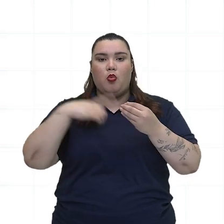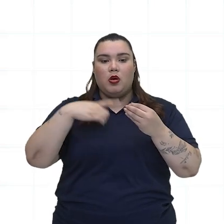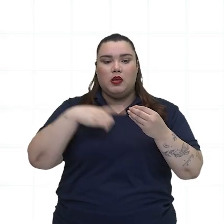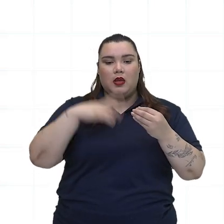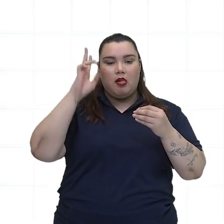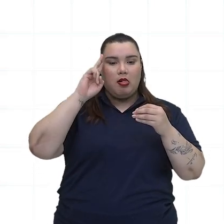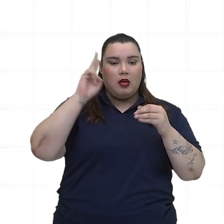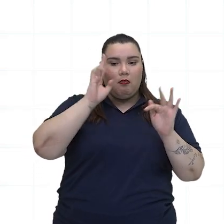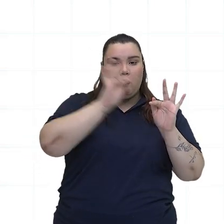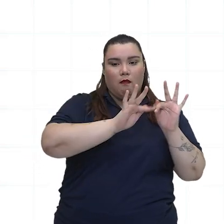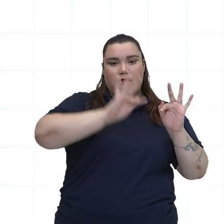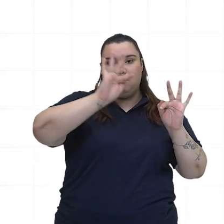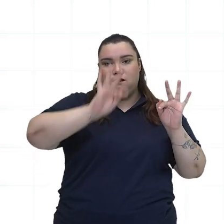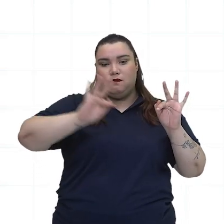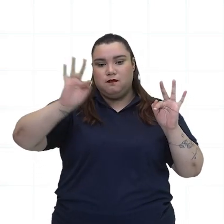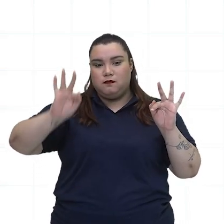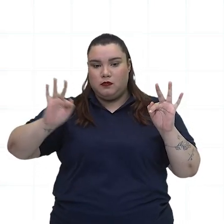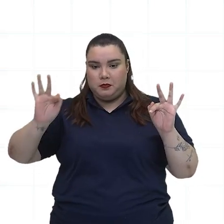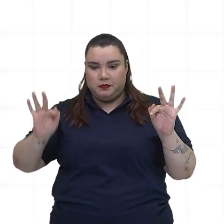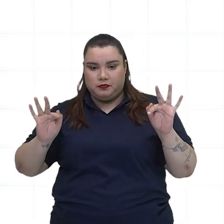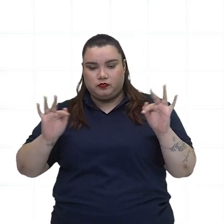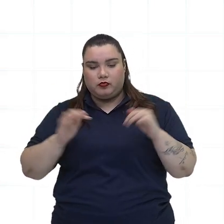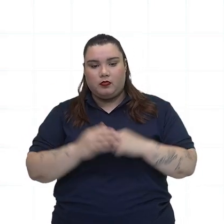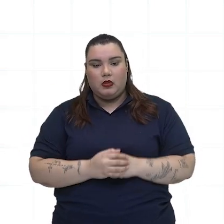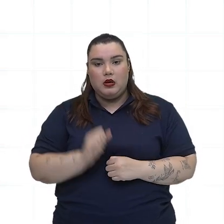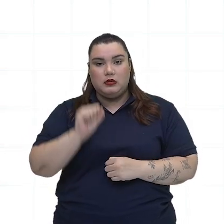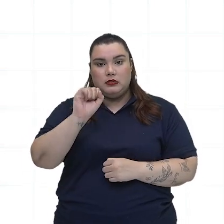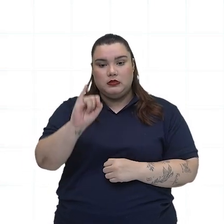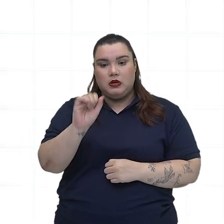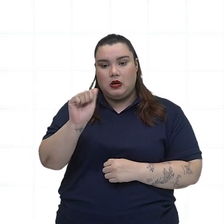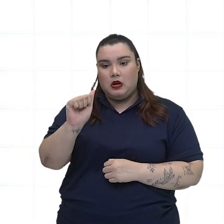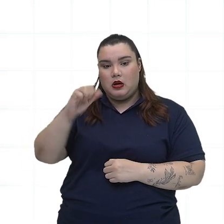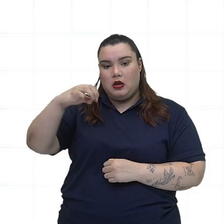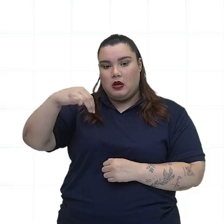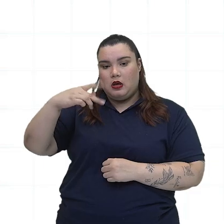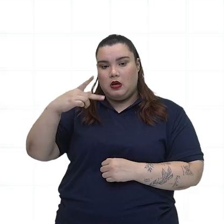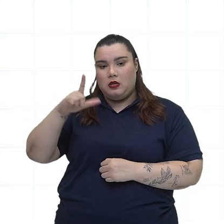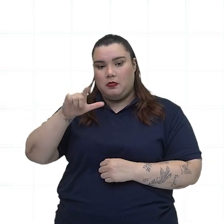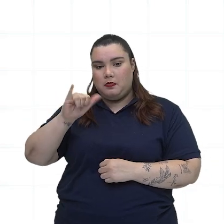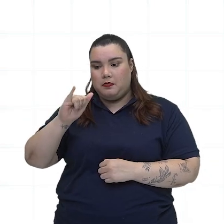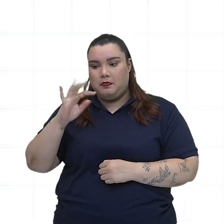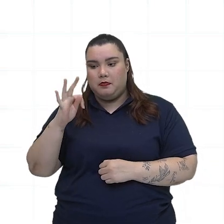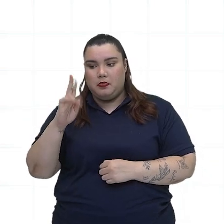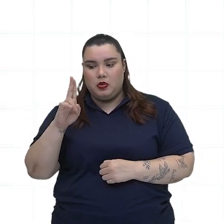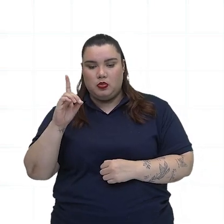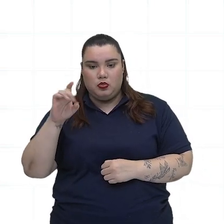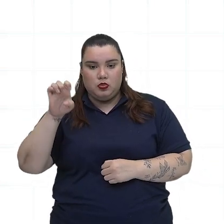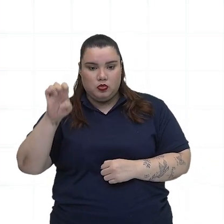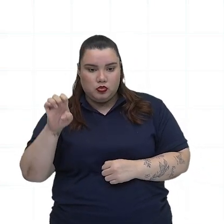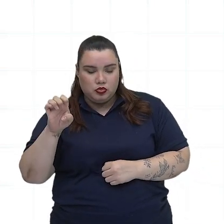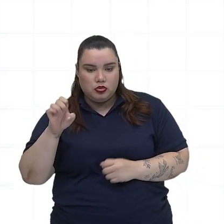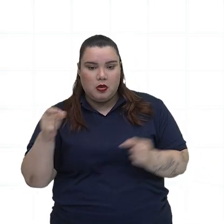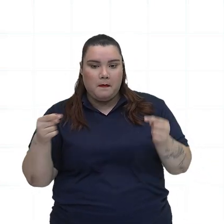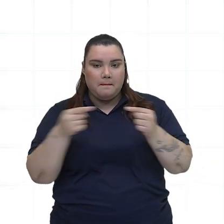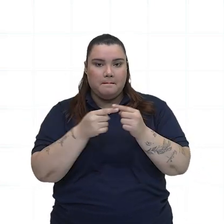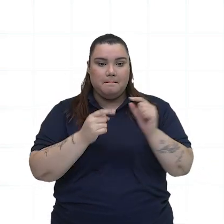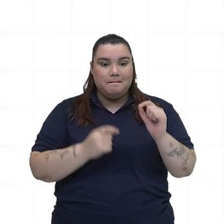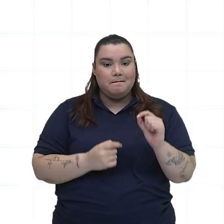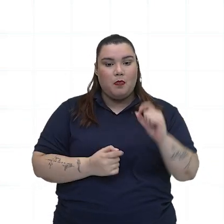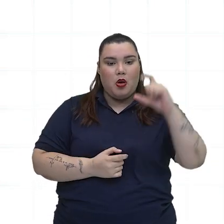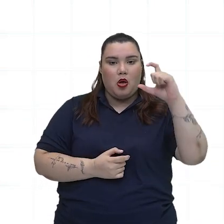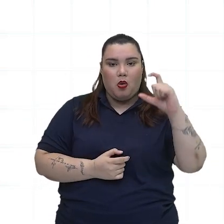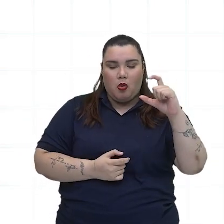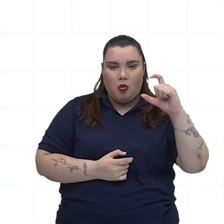amplitude de vibração da onda. Quanto maior a amplitude da onda, maior a pressão que a onda